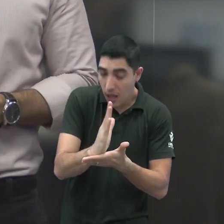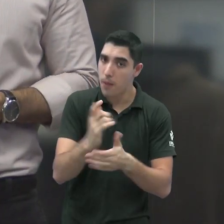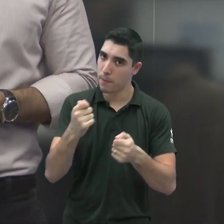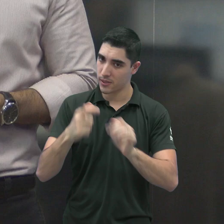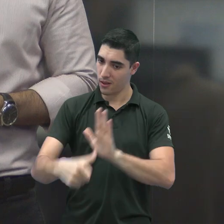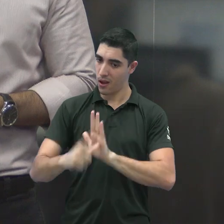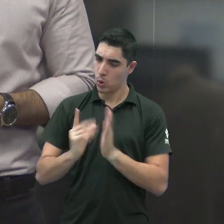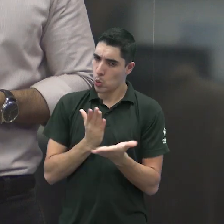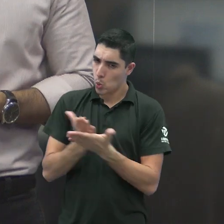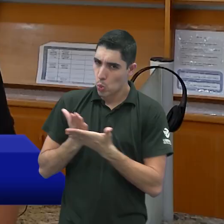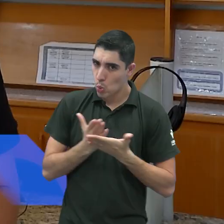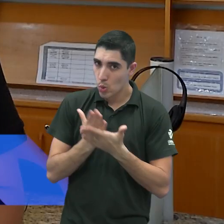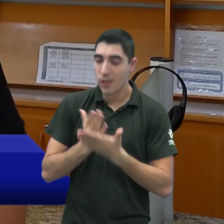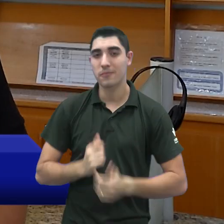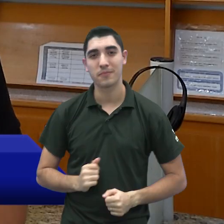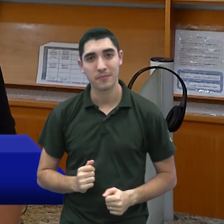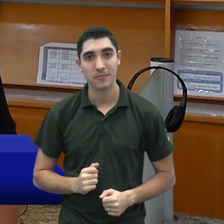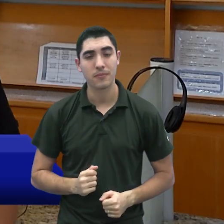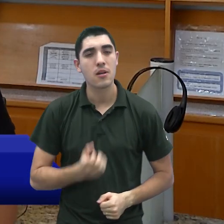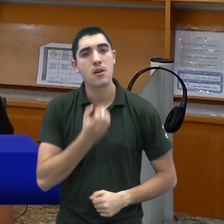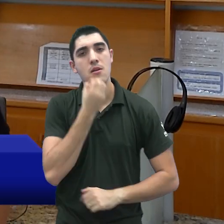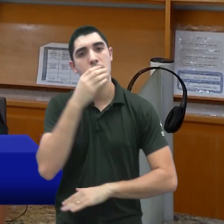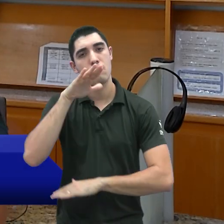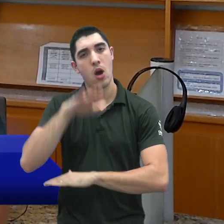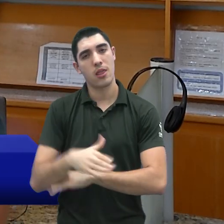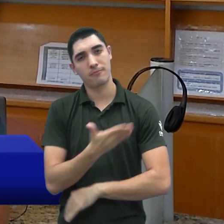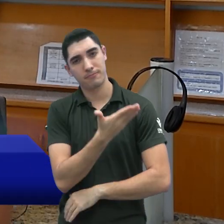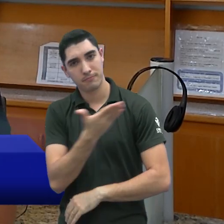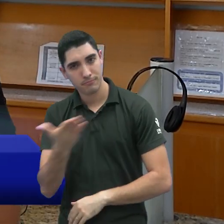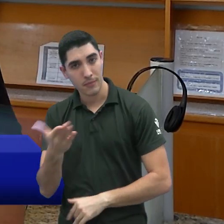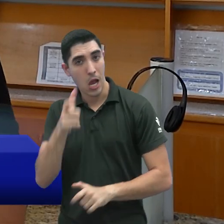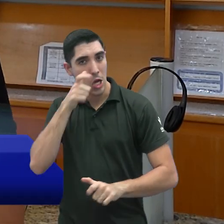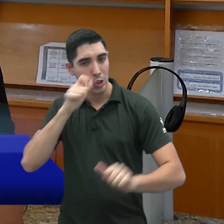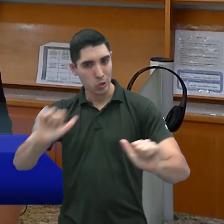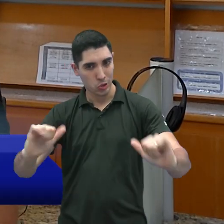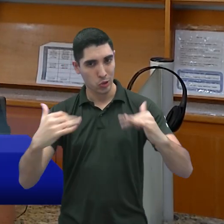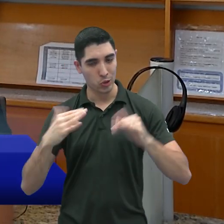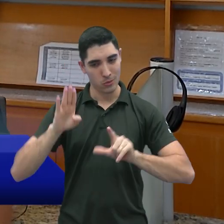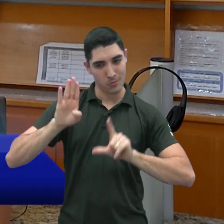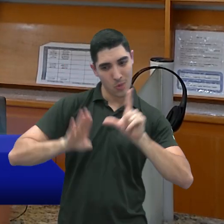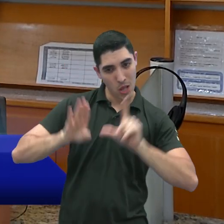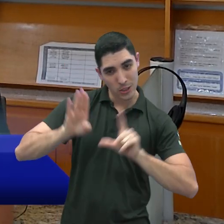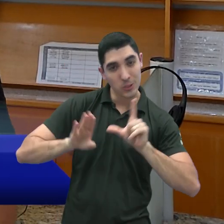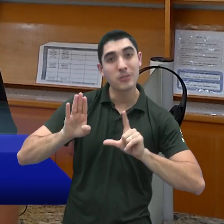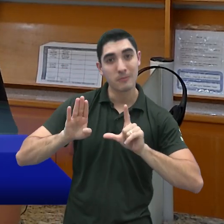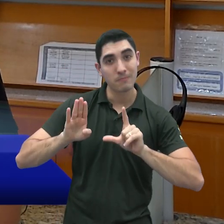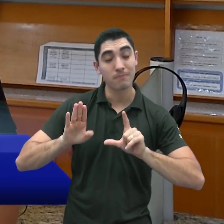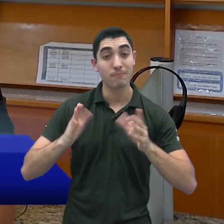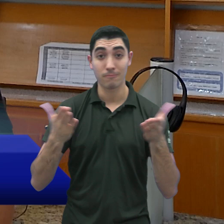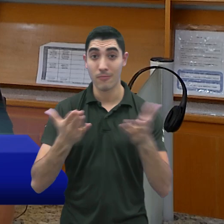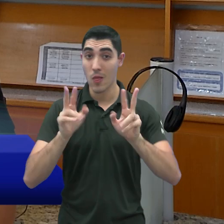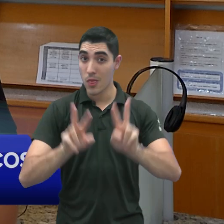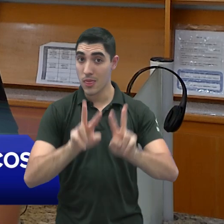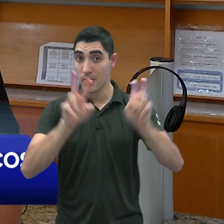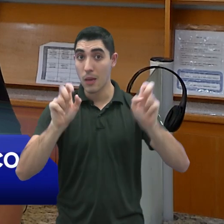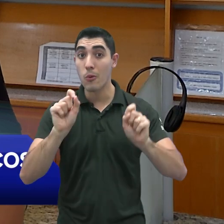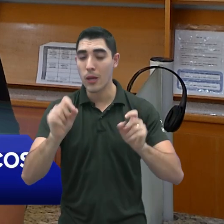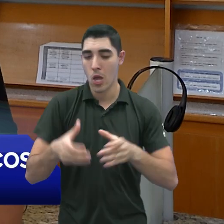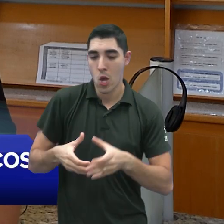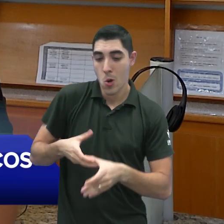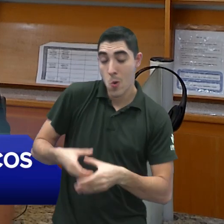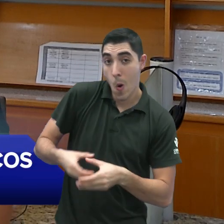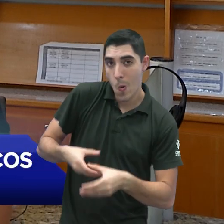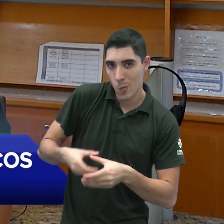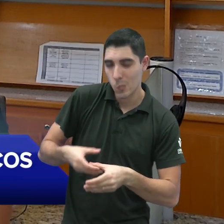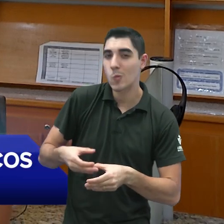estudar e levar a sério, viu? Boa tarde para você e para todo mundo que acompanha o Boletim Legislativo de hoje. Vamos falar sobre